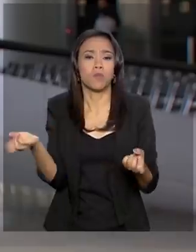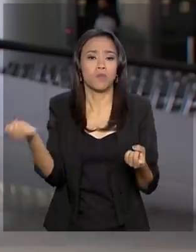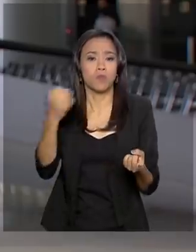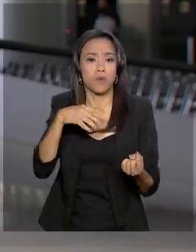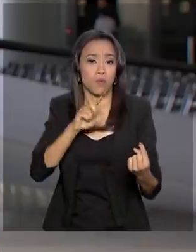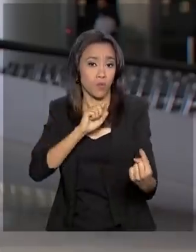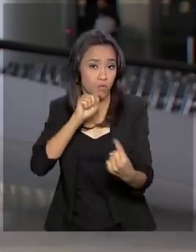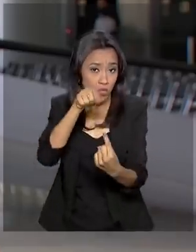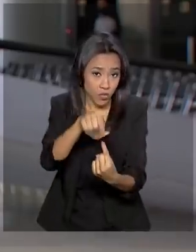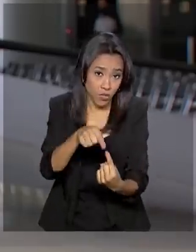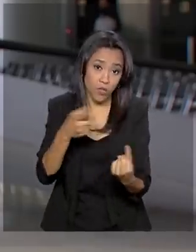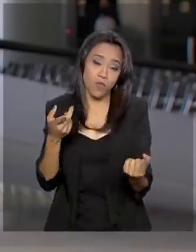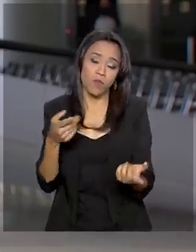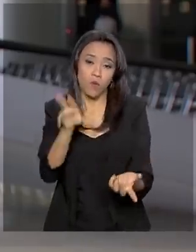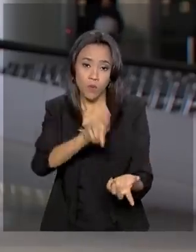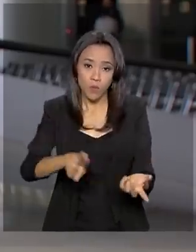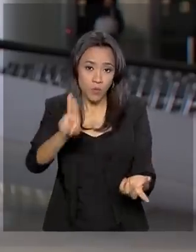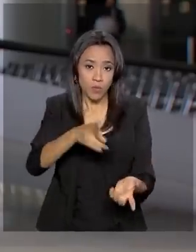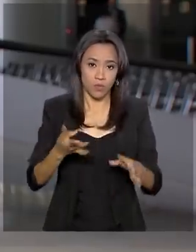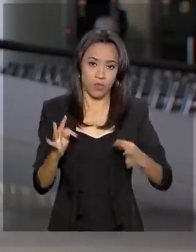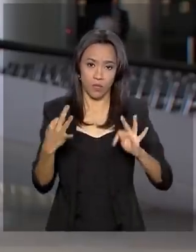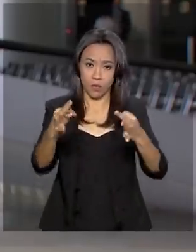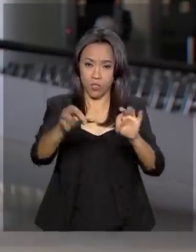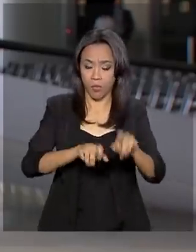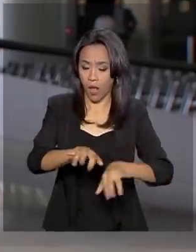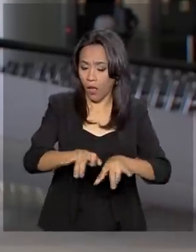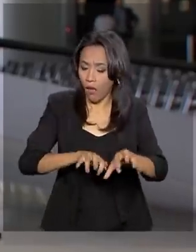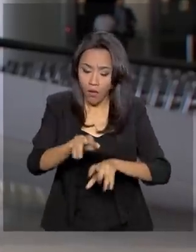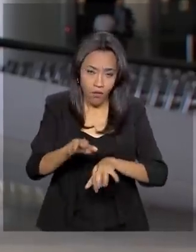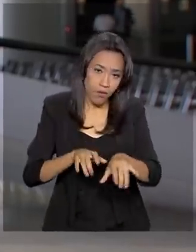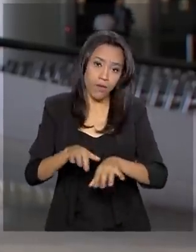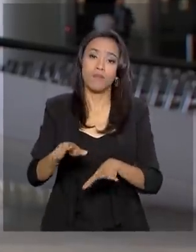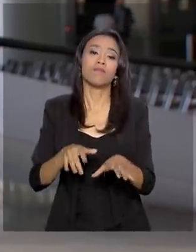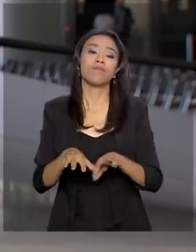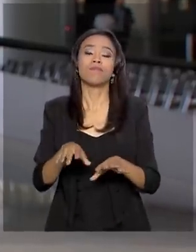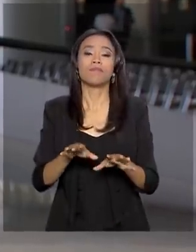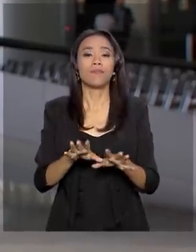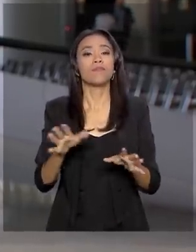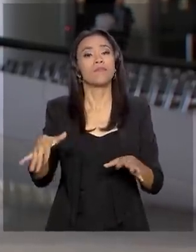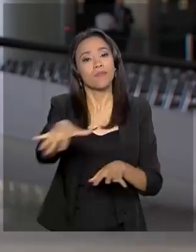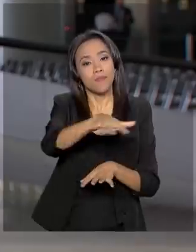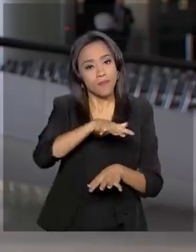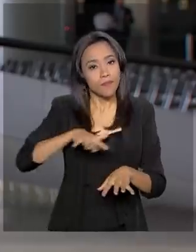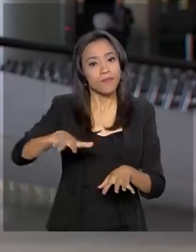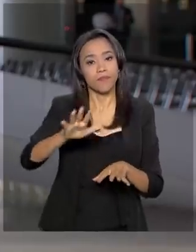essa digitalização de serviços do governo federal voltados para a